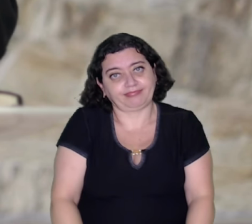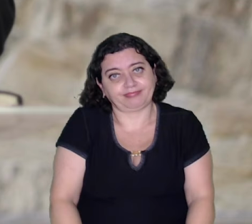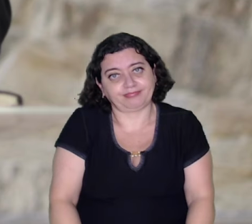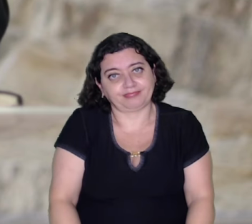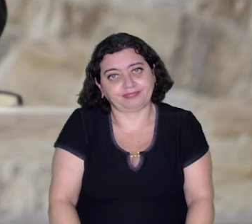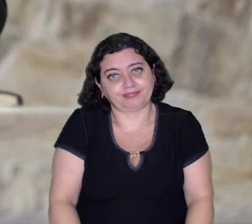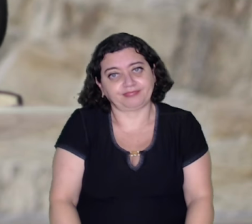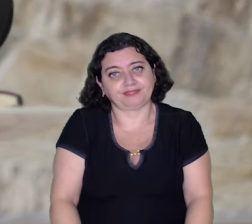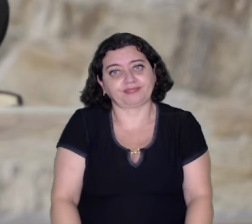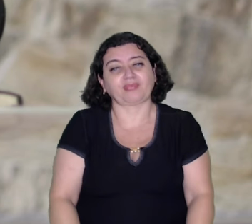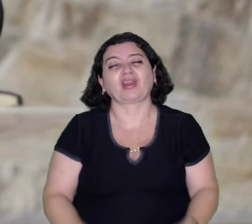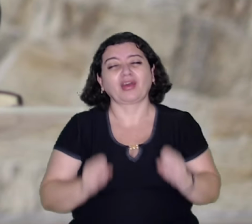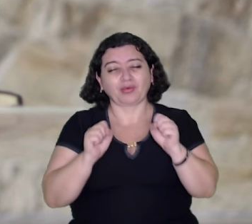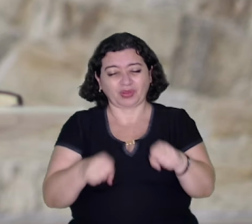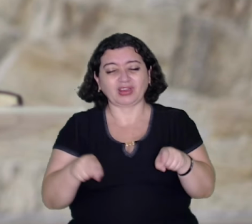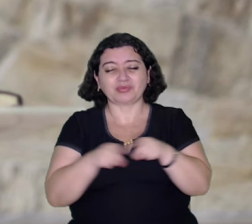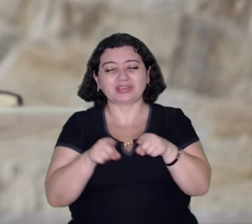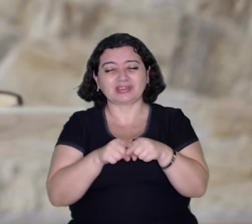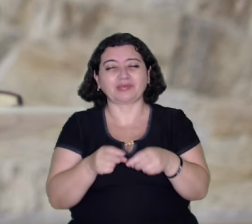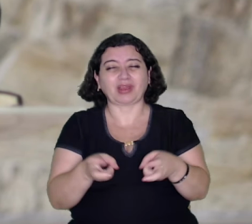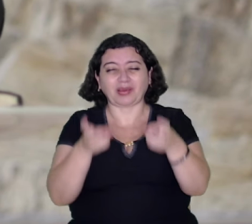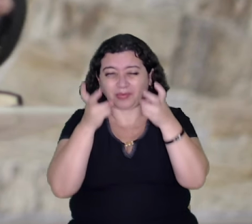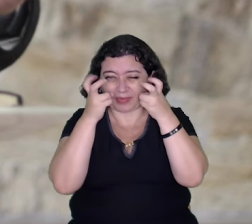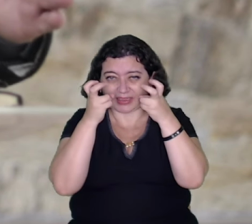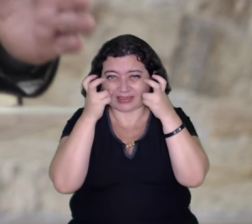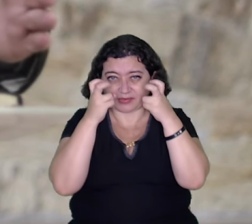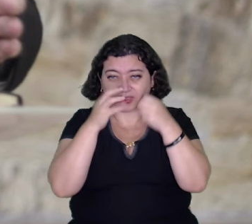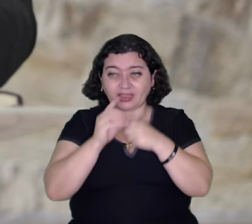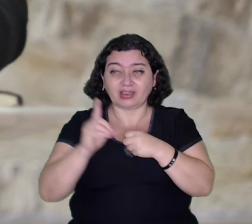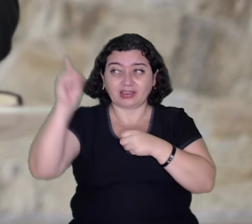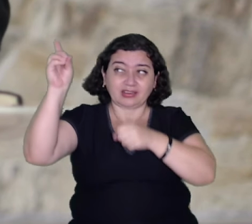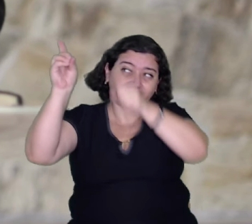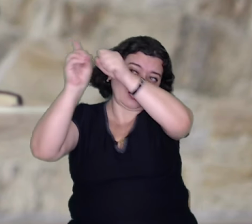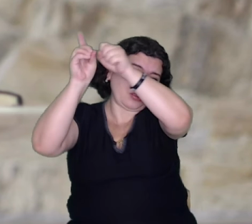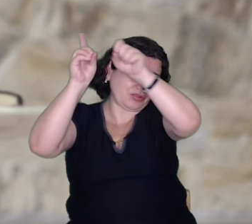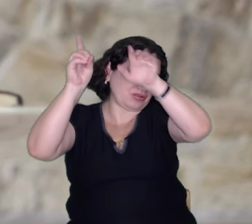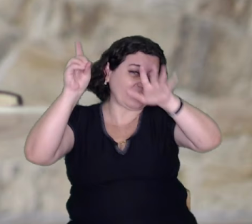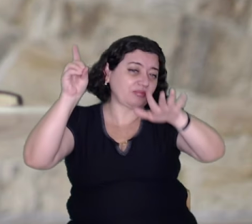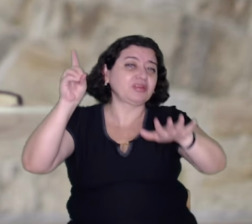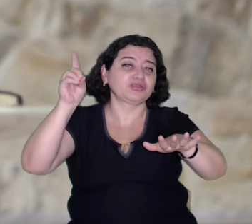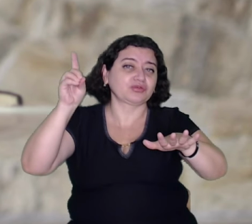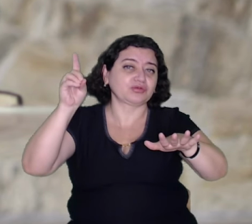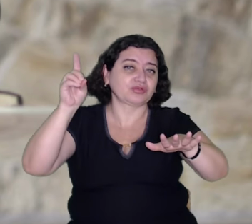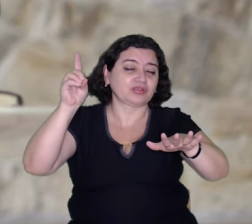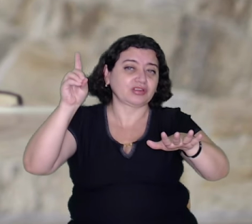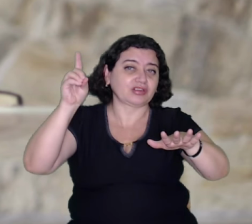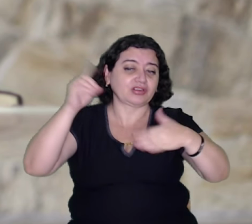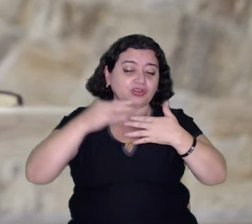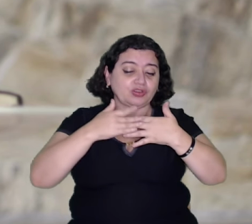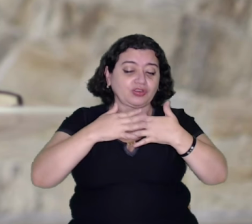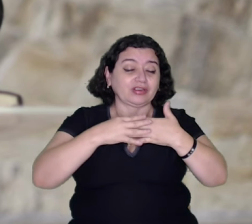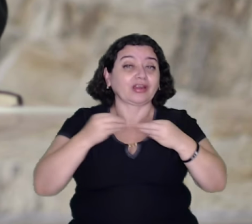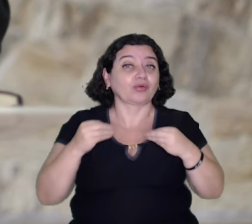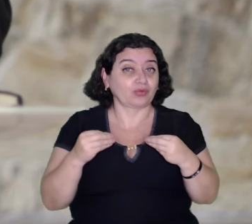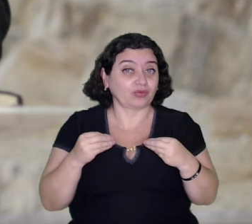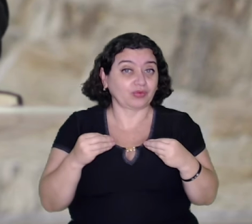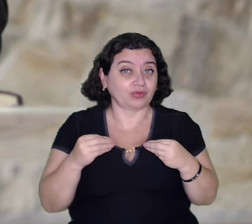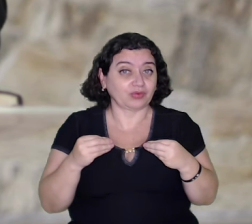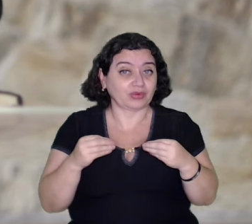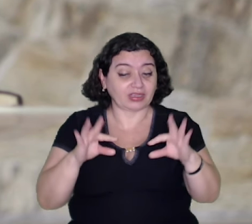Nós podemos também perceber que Deus tem nos abençoado na cura,